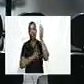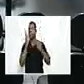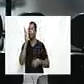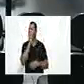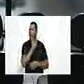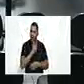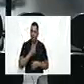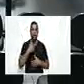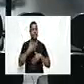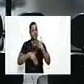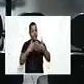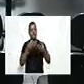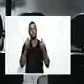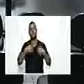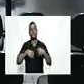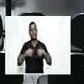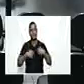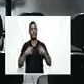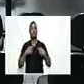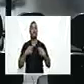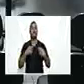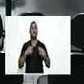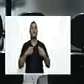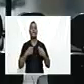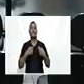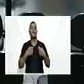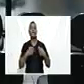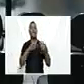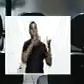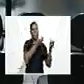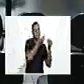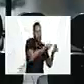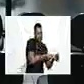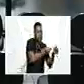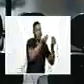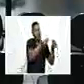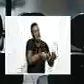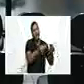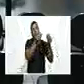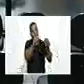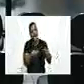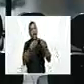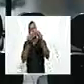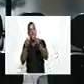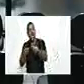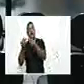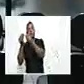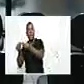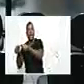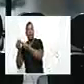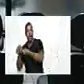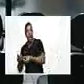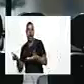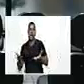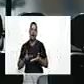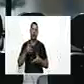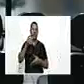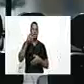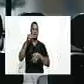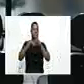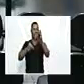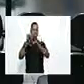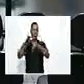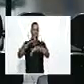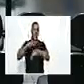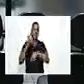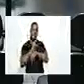precisa passar pro pro demanda lá dentro passar pro assessor jurídico eh entrou uma agora que ele fica na minha cola o